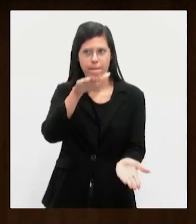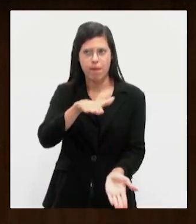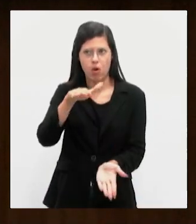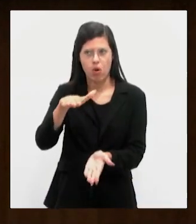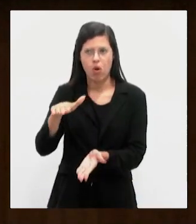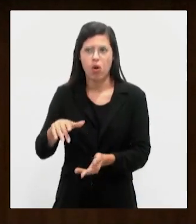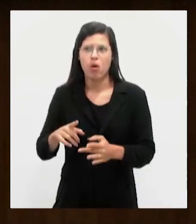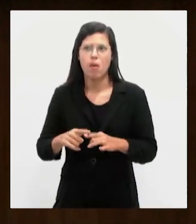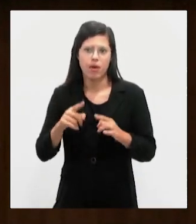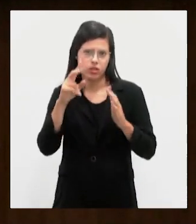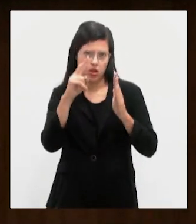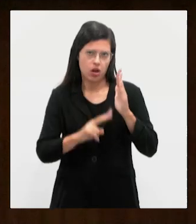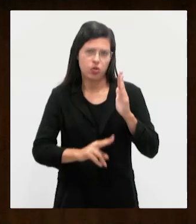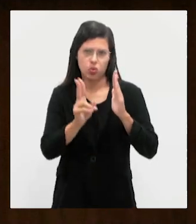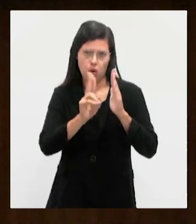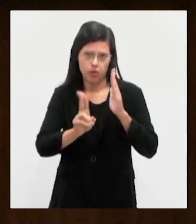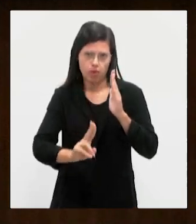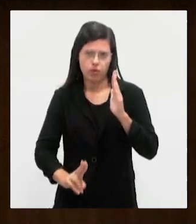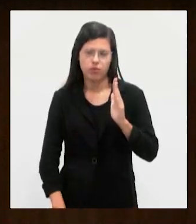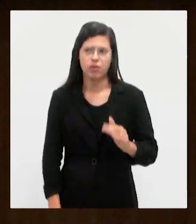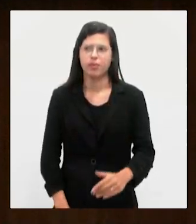lendo o nome das pessoas. Claro.